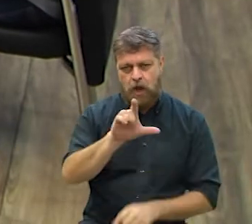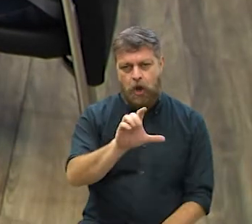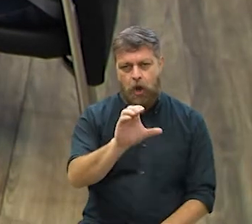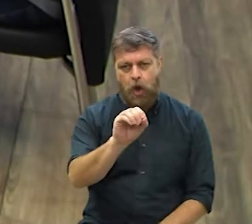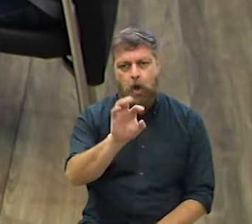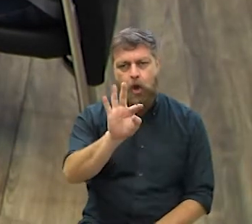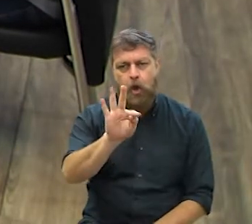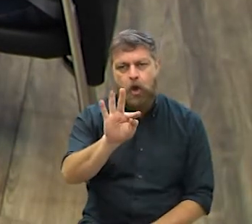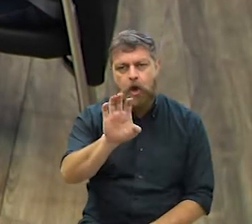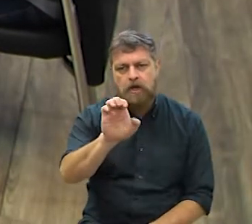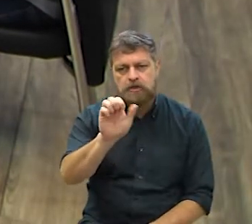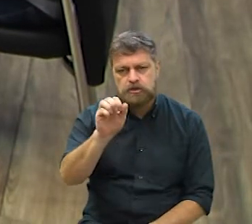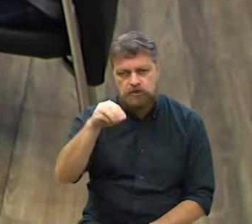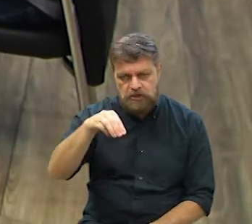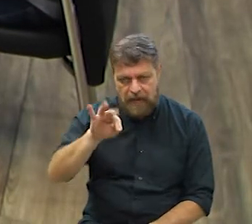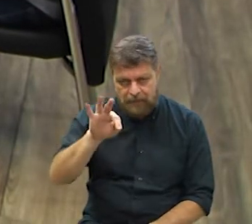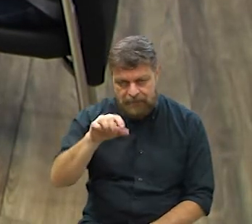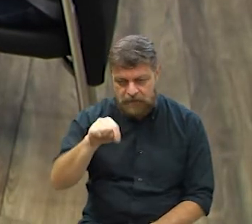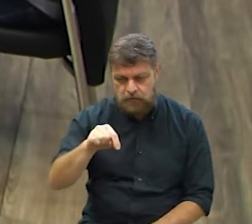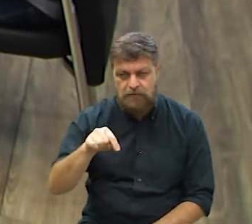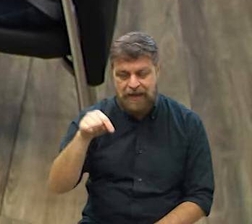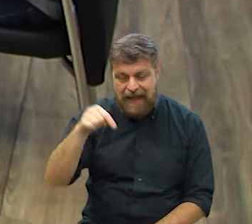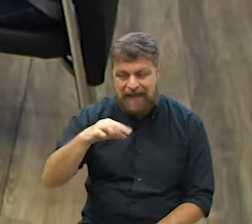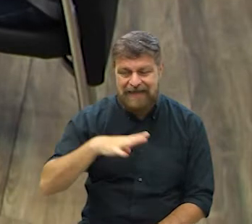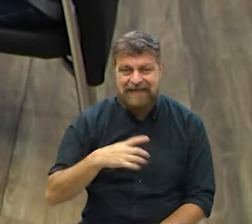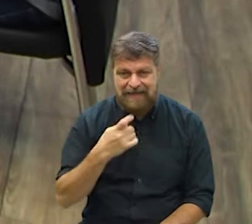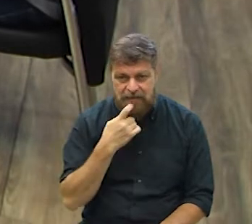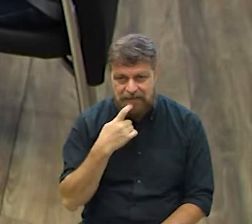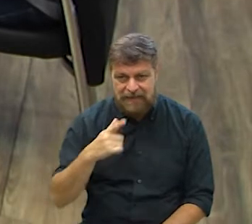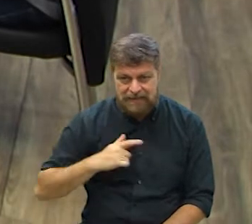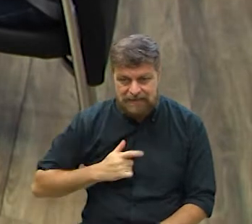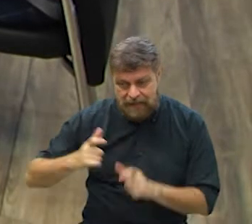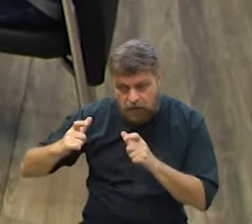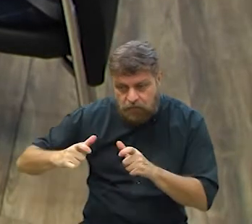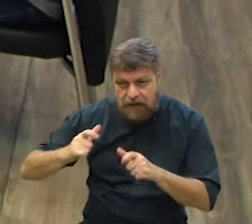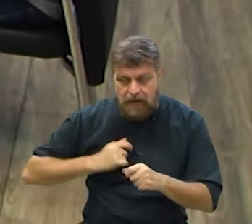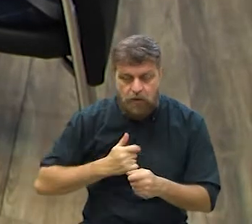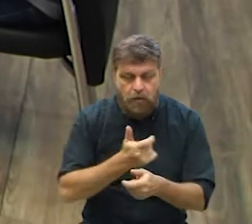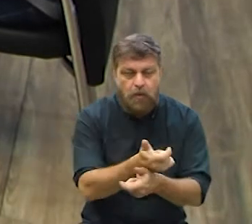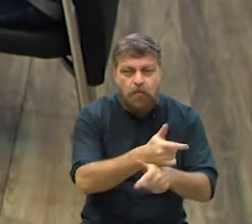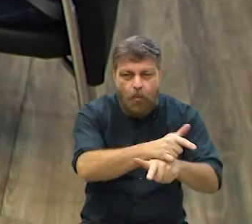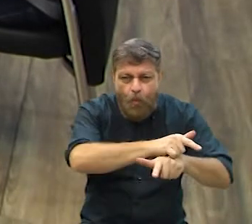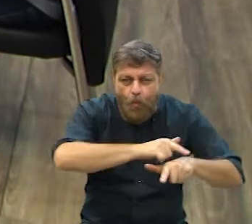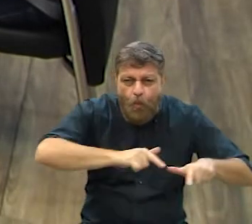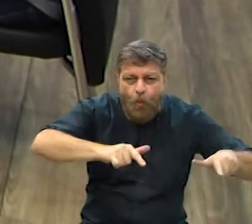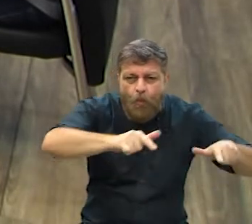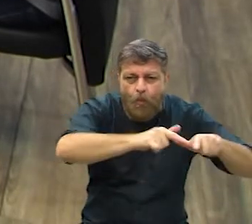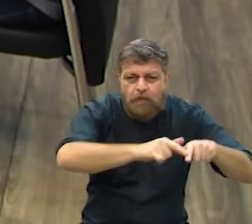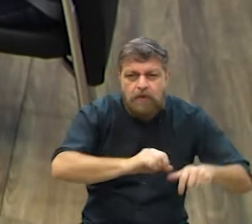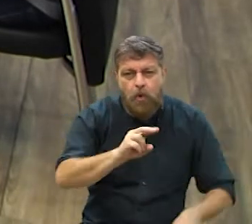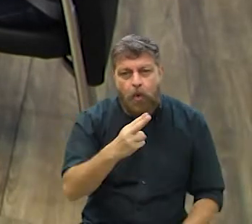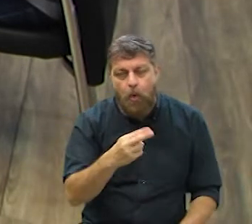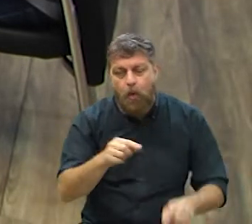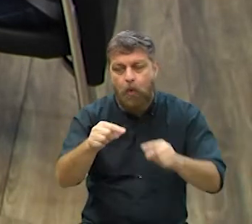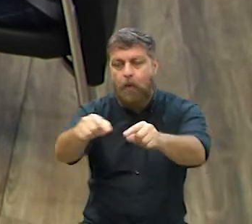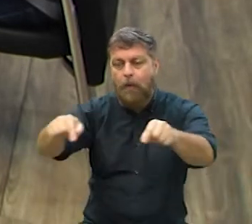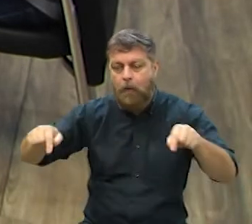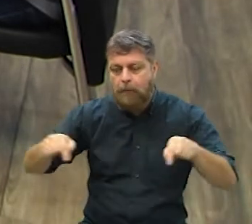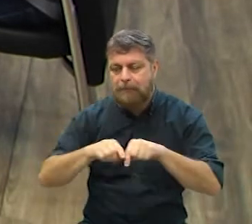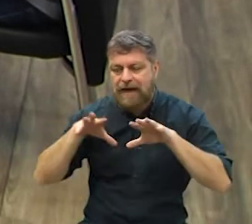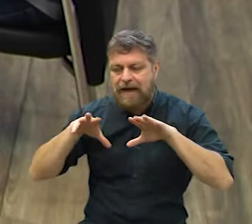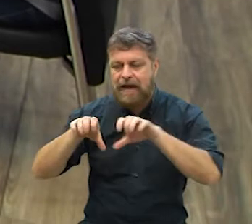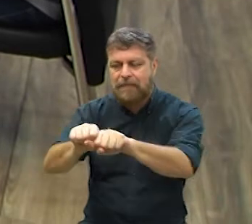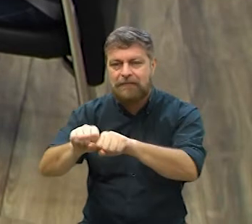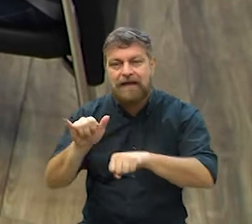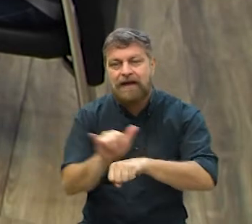loteamentos, há espaço em Campinas? Isso seria em vazios urbanos ou seria em uma área que já está ocupada e